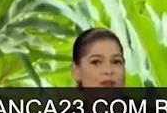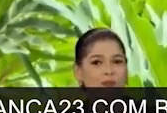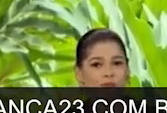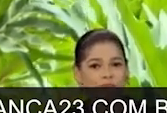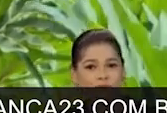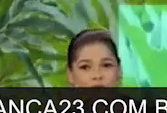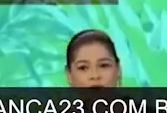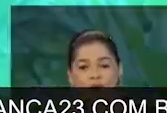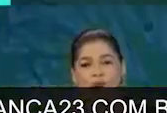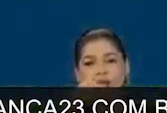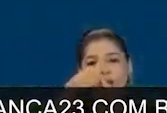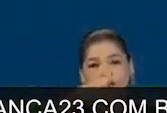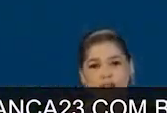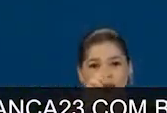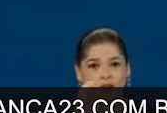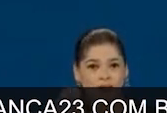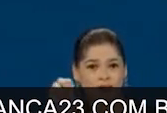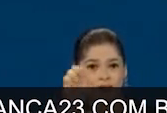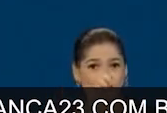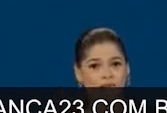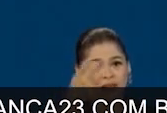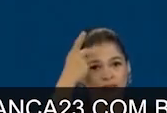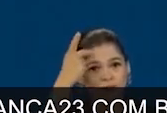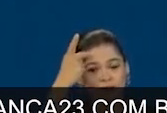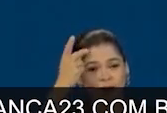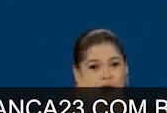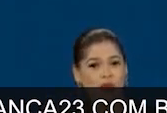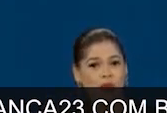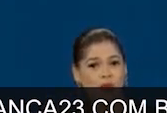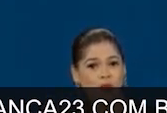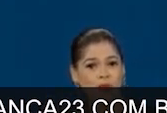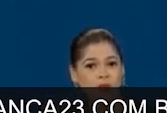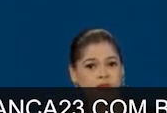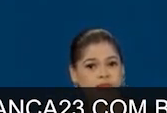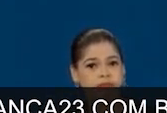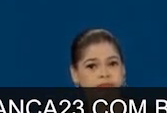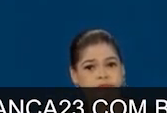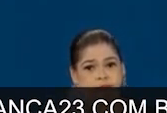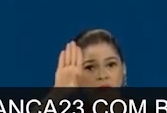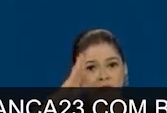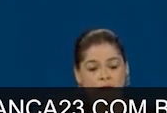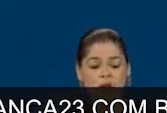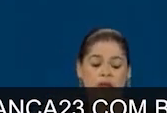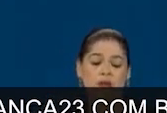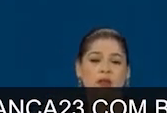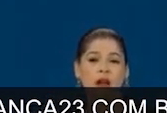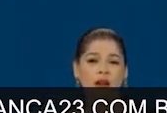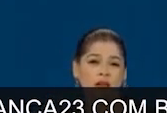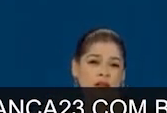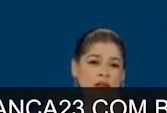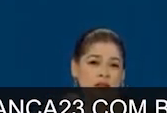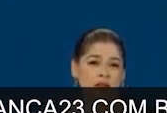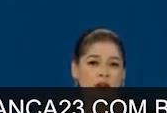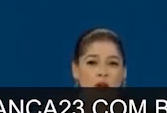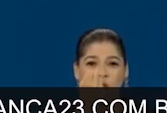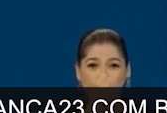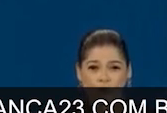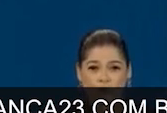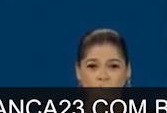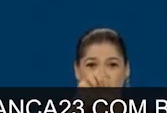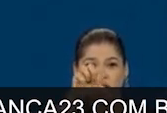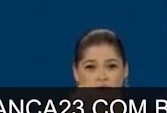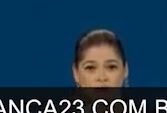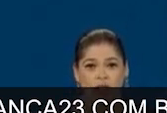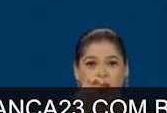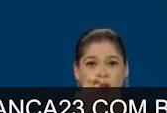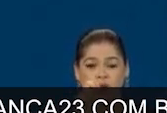em 7 estados e São Paulo teve o maior número de registros. Aqui no estado foram